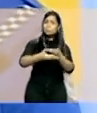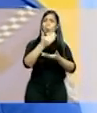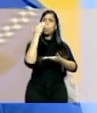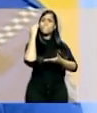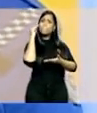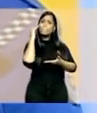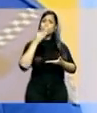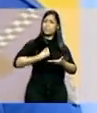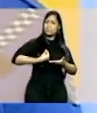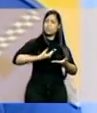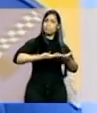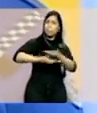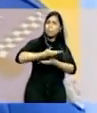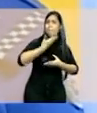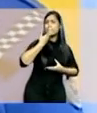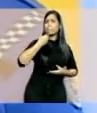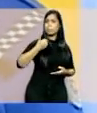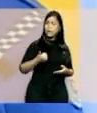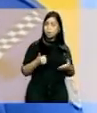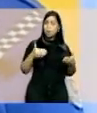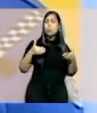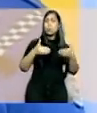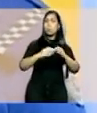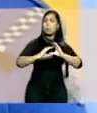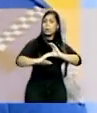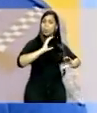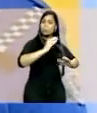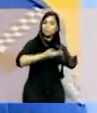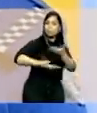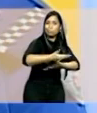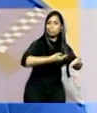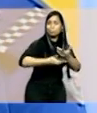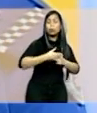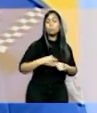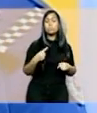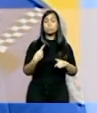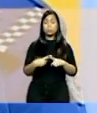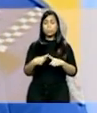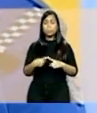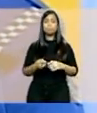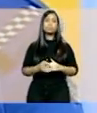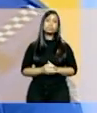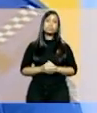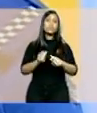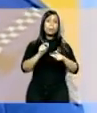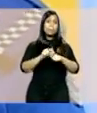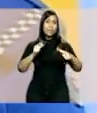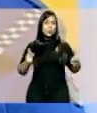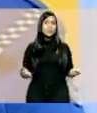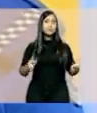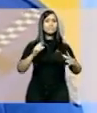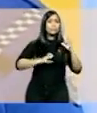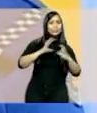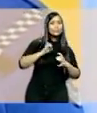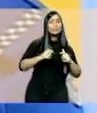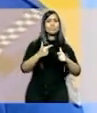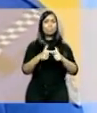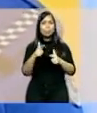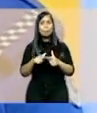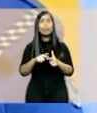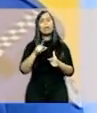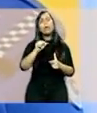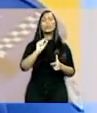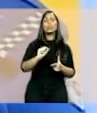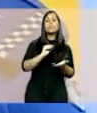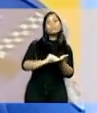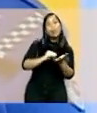melhor convivência, atuando diretamente na comunicação entre eles. Porque A maioria dos conflitos, a maioria dos problemas é falta